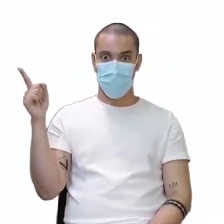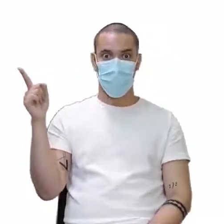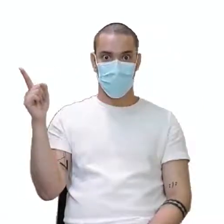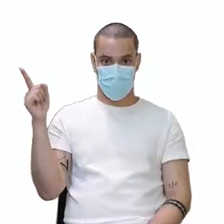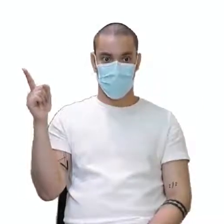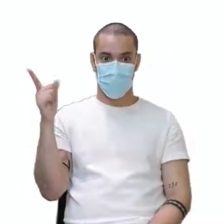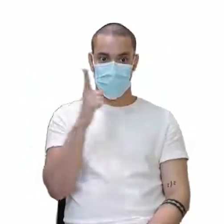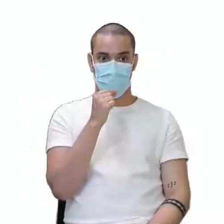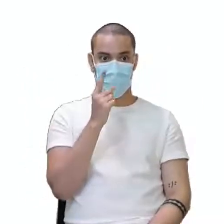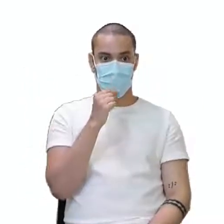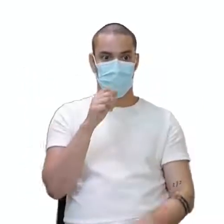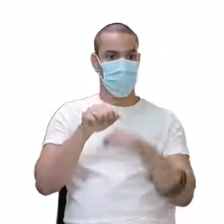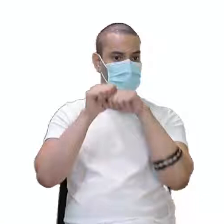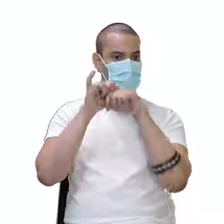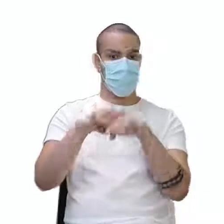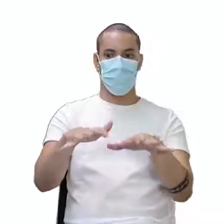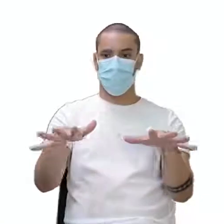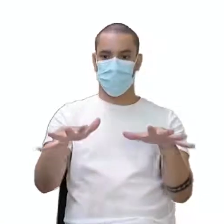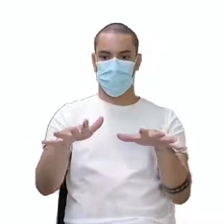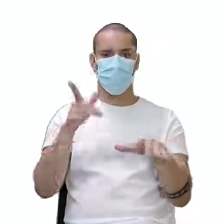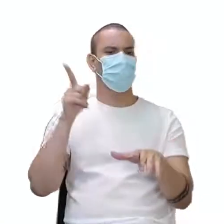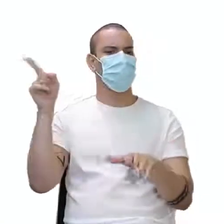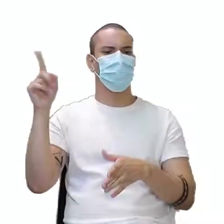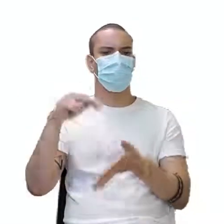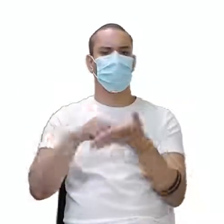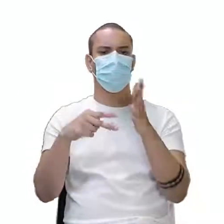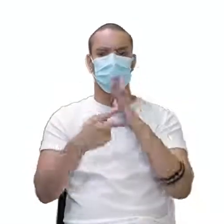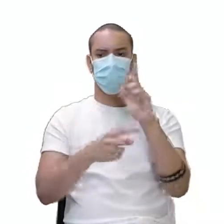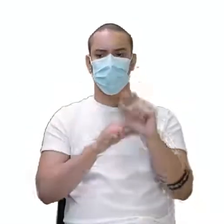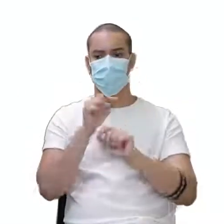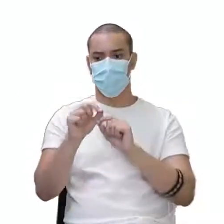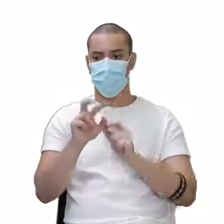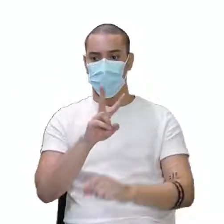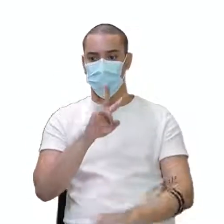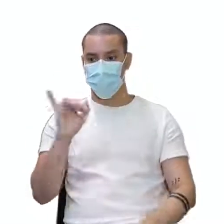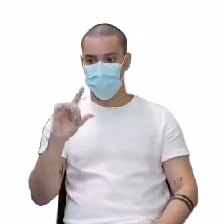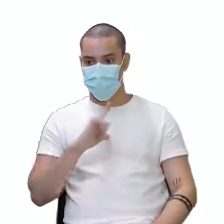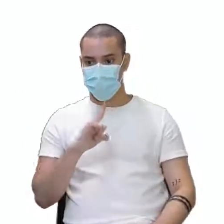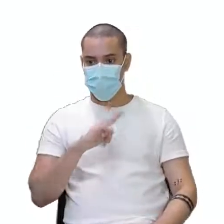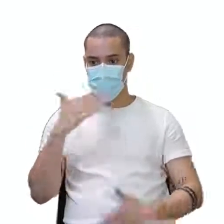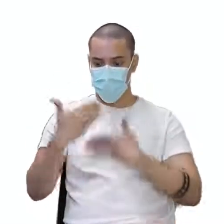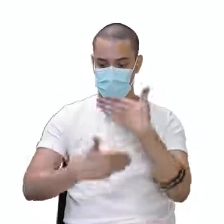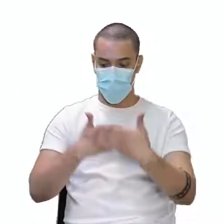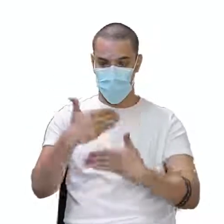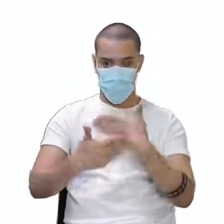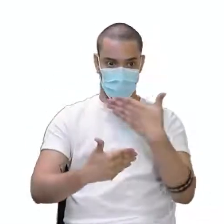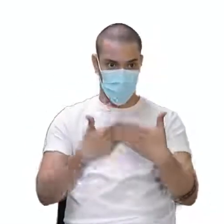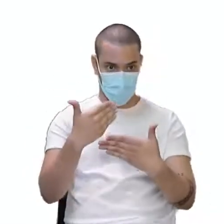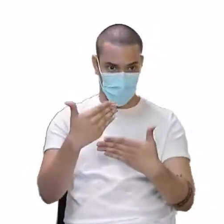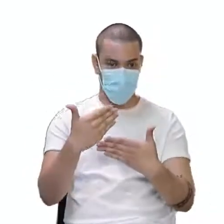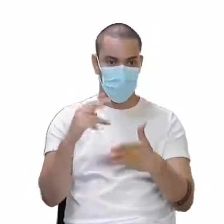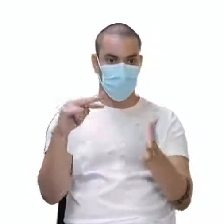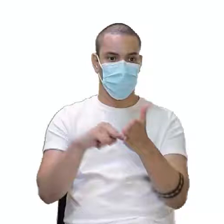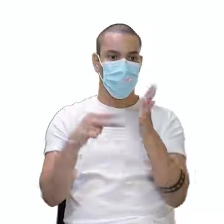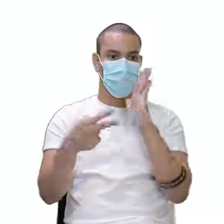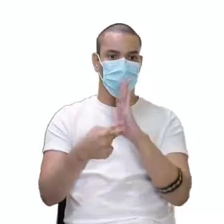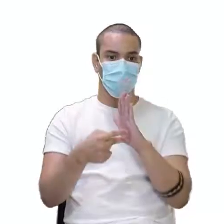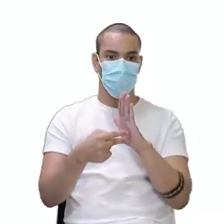líquido, certo? Essa água, ela vai passar por um processo